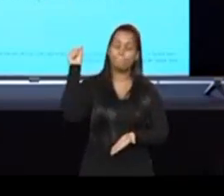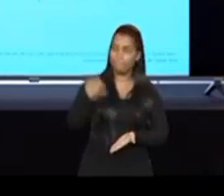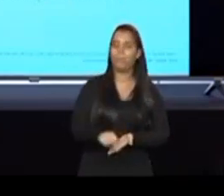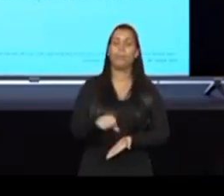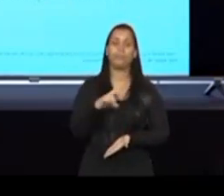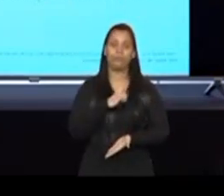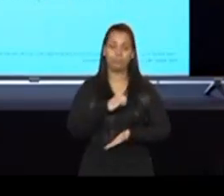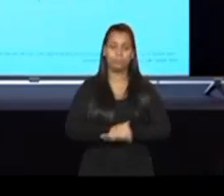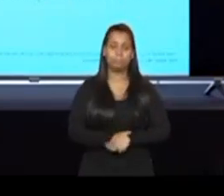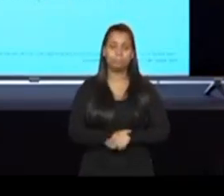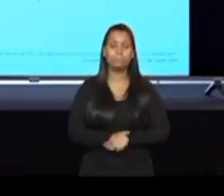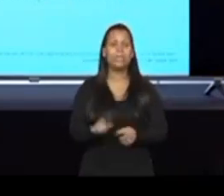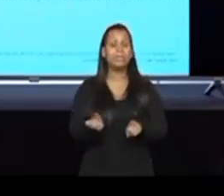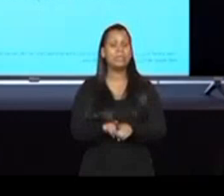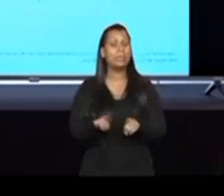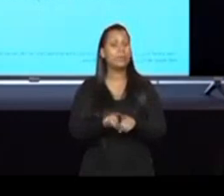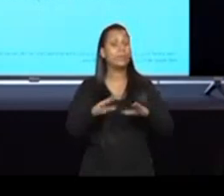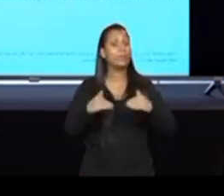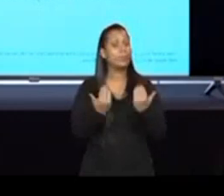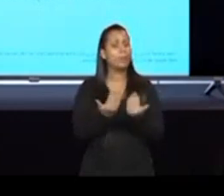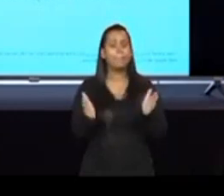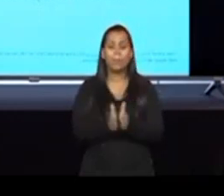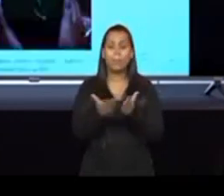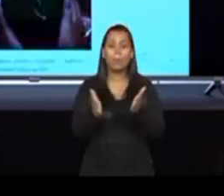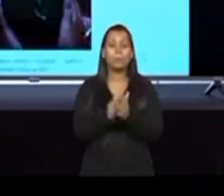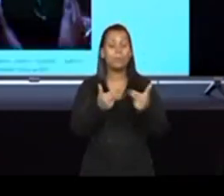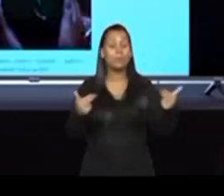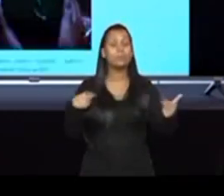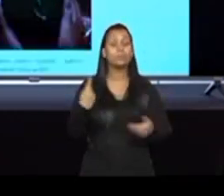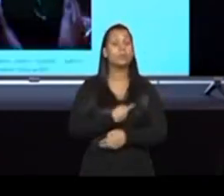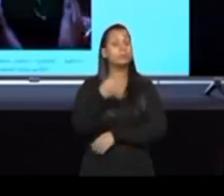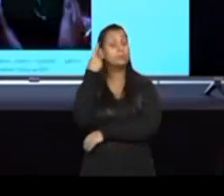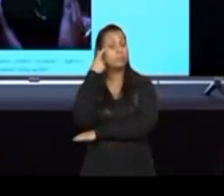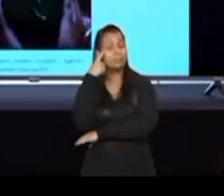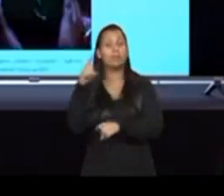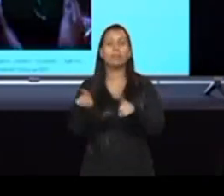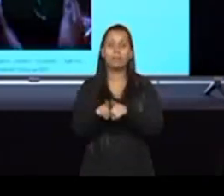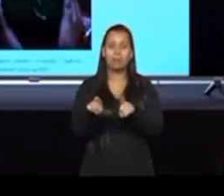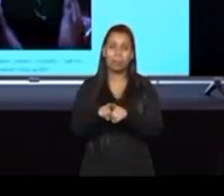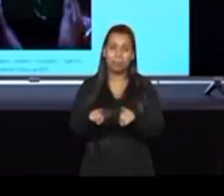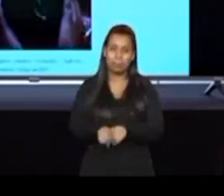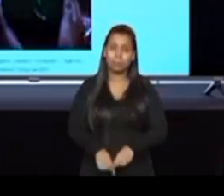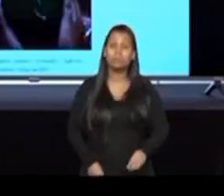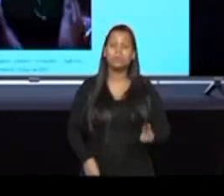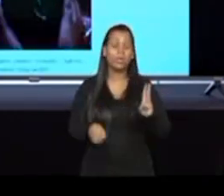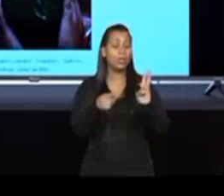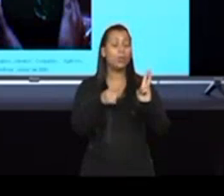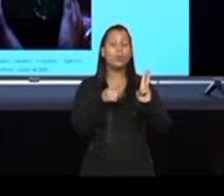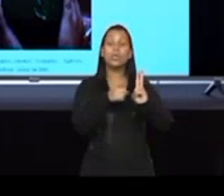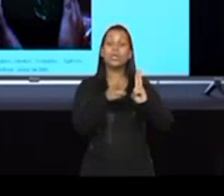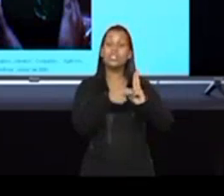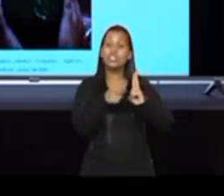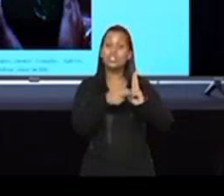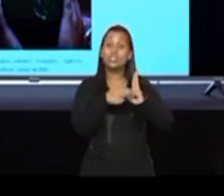estaria muito pior. Além de comunidades carentes, algo para a gente refletir também, pessoal, a questão da epidemia e o indígena,